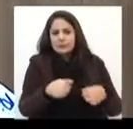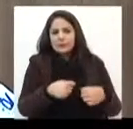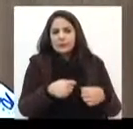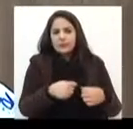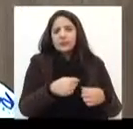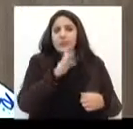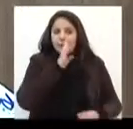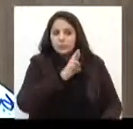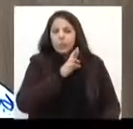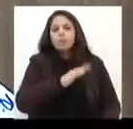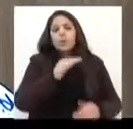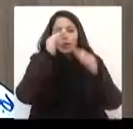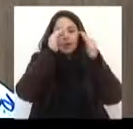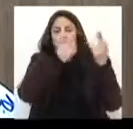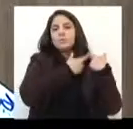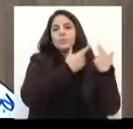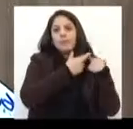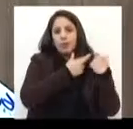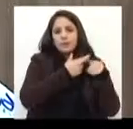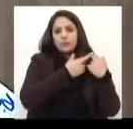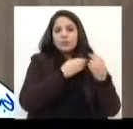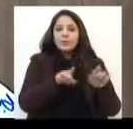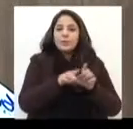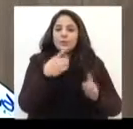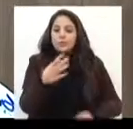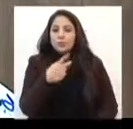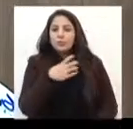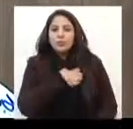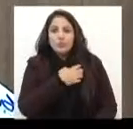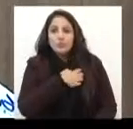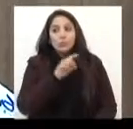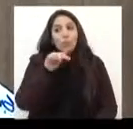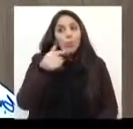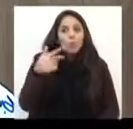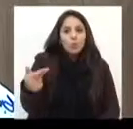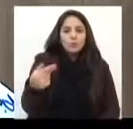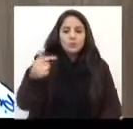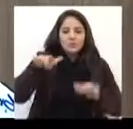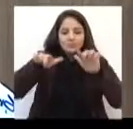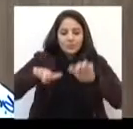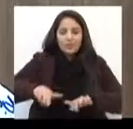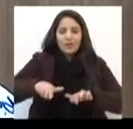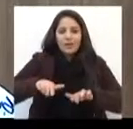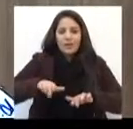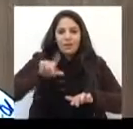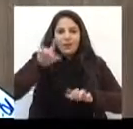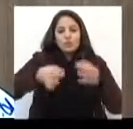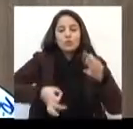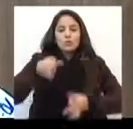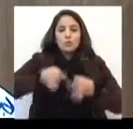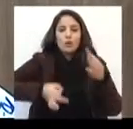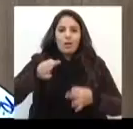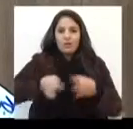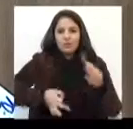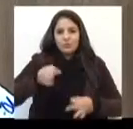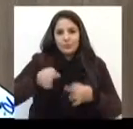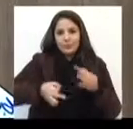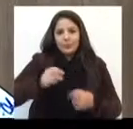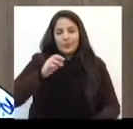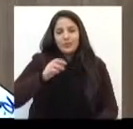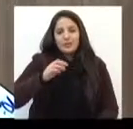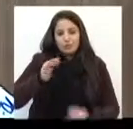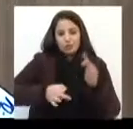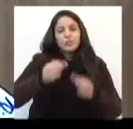tem que responder, e que, de uma forma ou de outra, esse cenário seja julgado pela